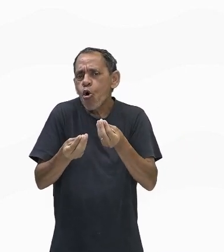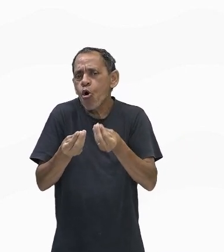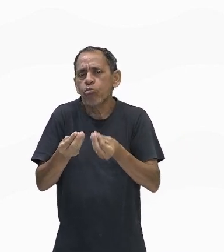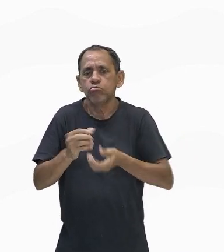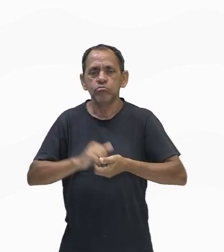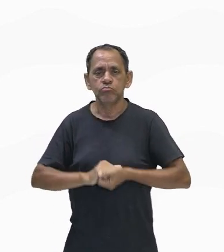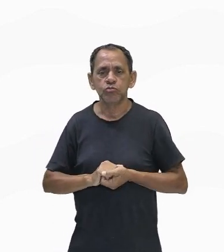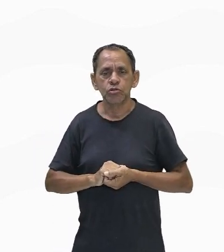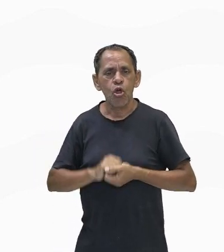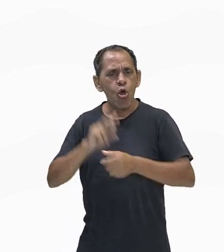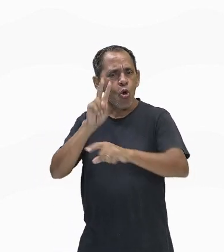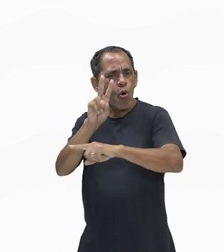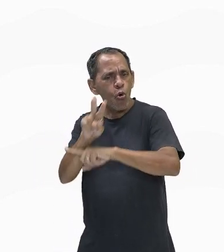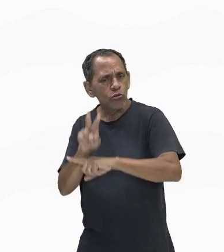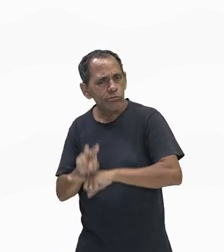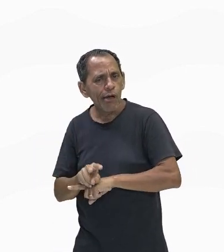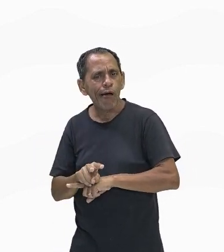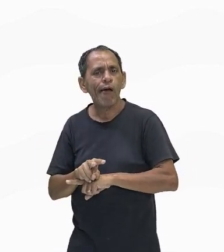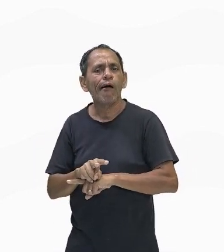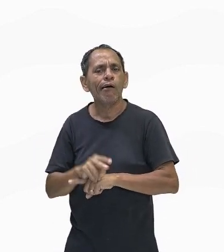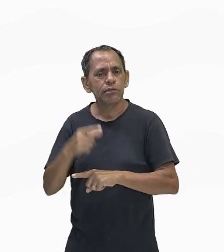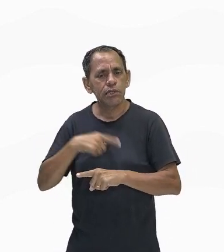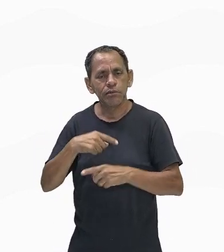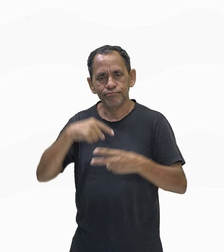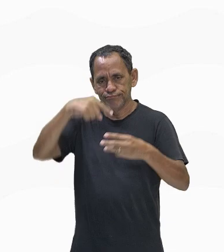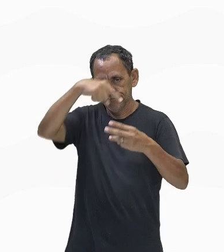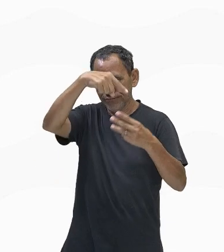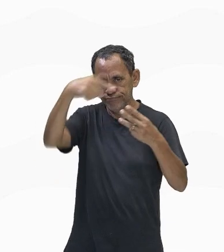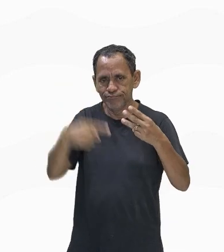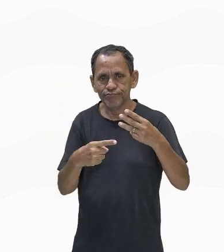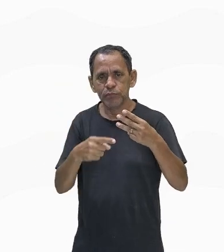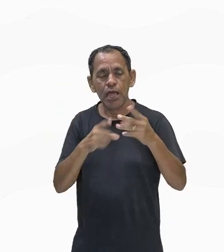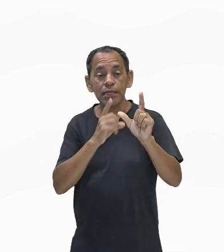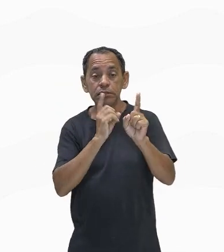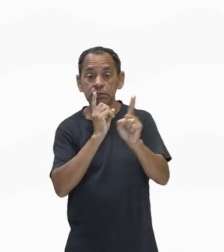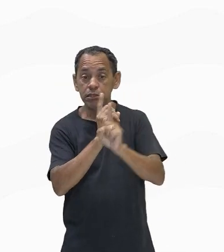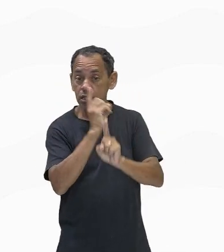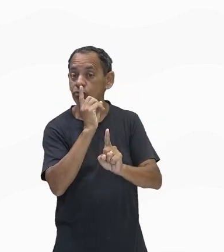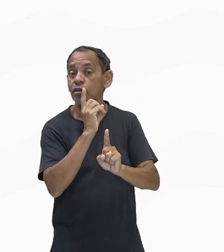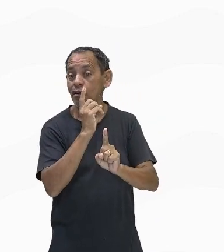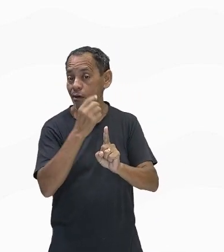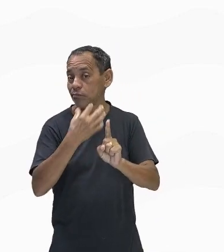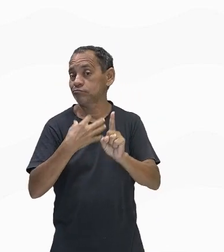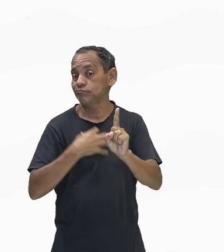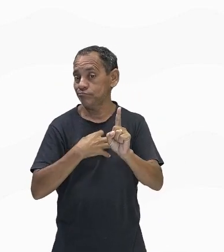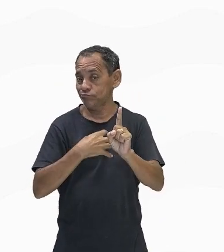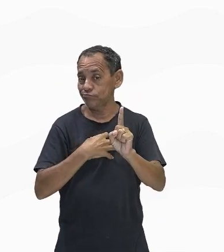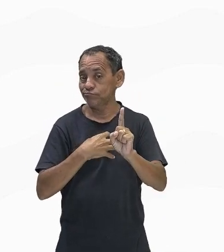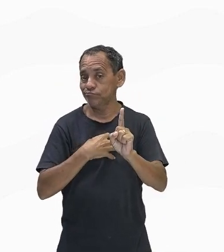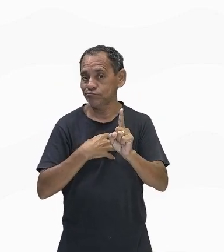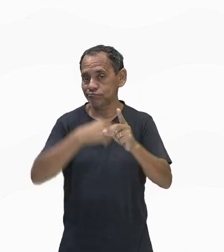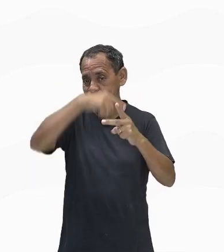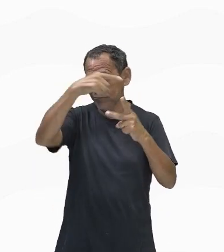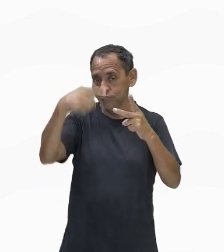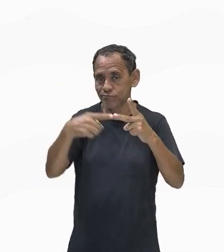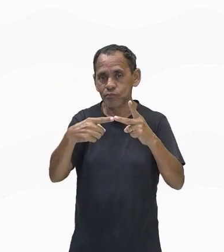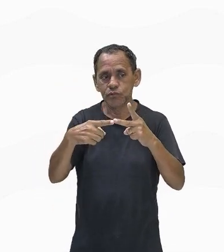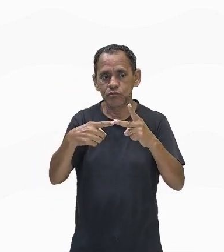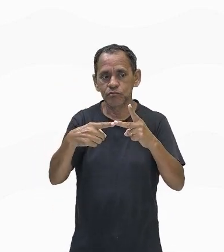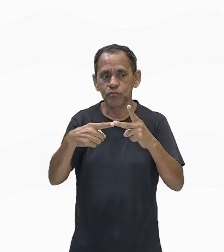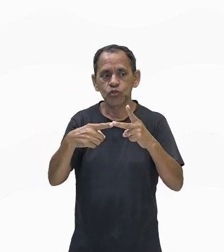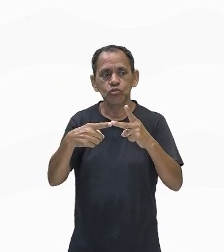envolve 3 pontinhos. Primeiro, identificar o que você sente. Segundo, validar